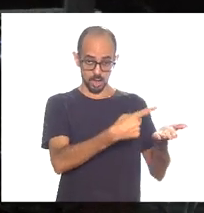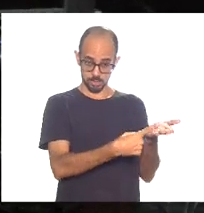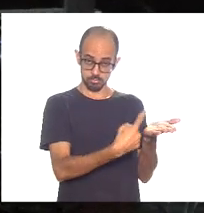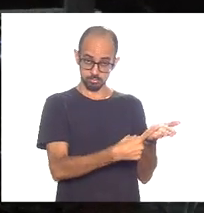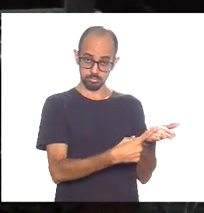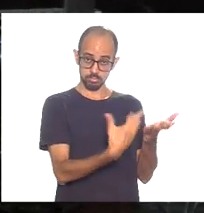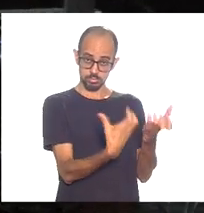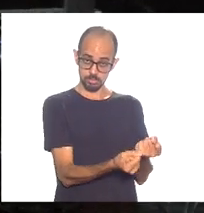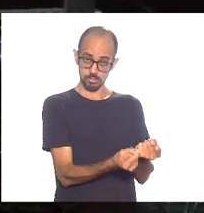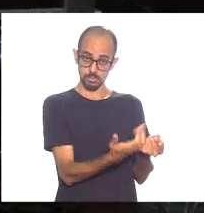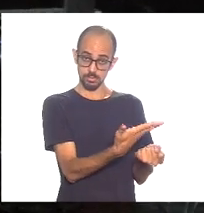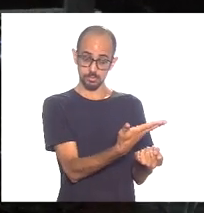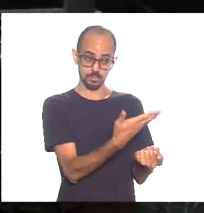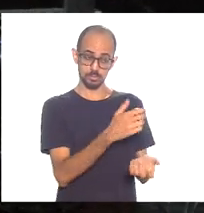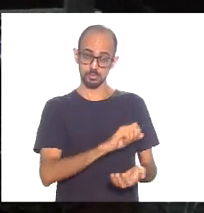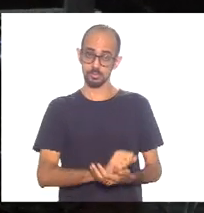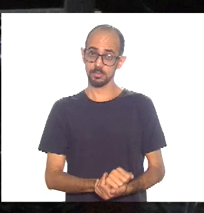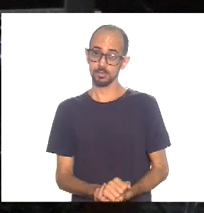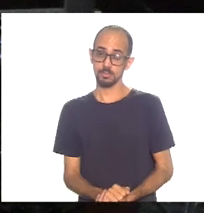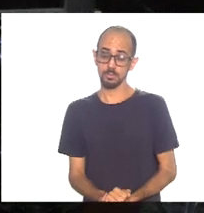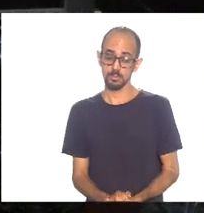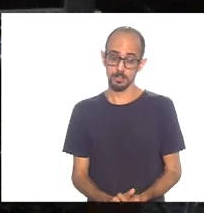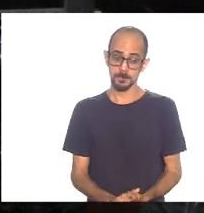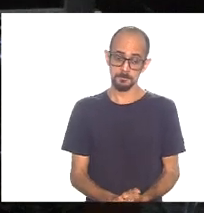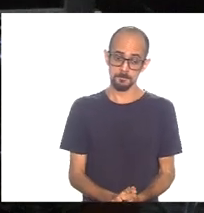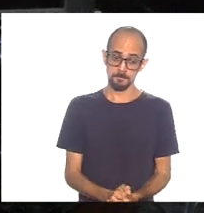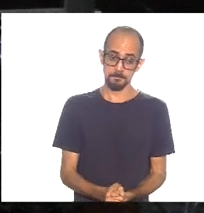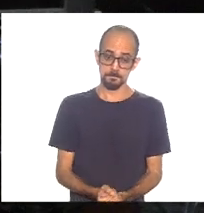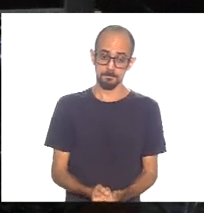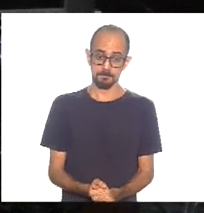gente, nós colhermos os votos da CCJ?